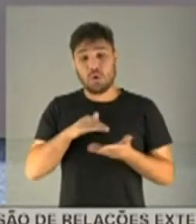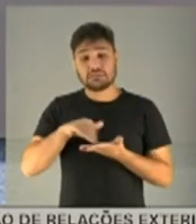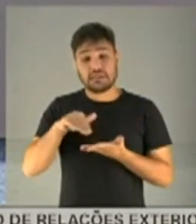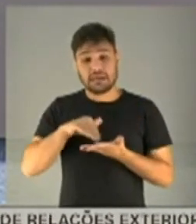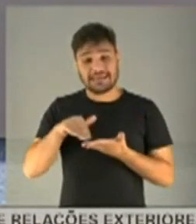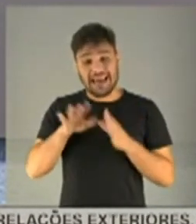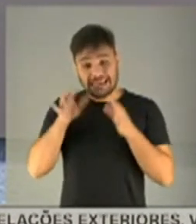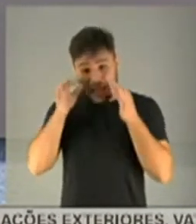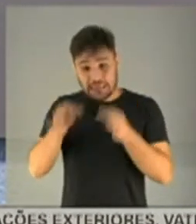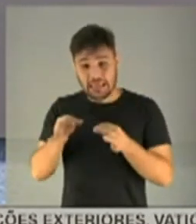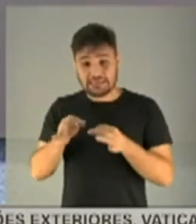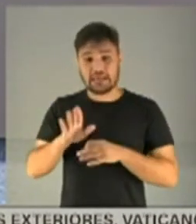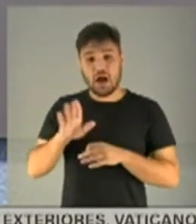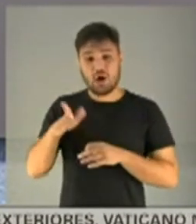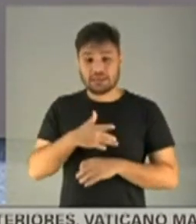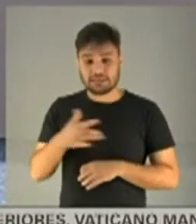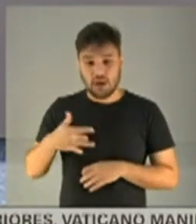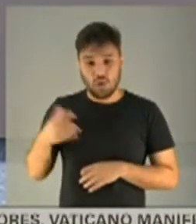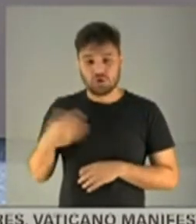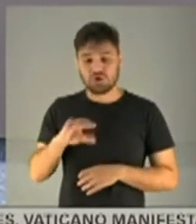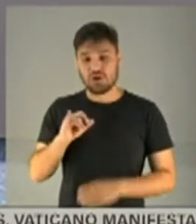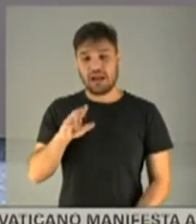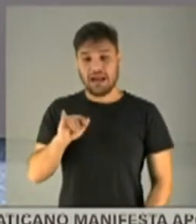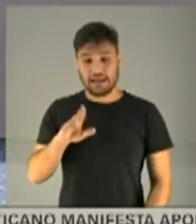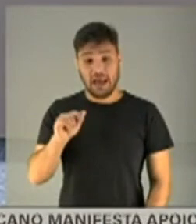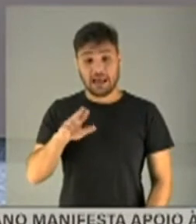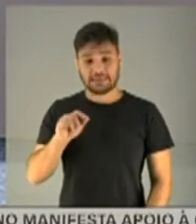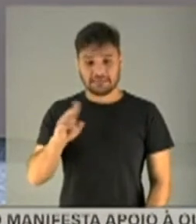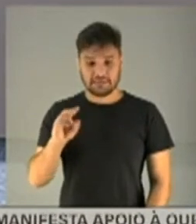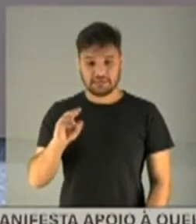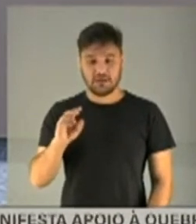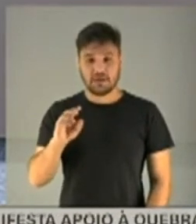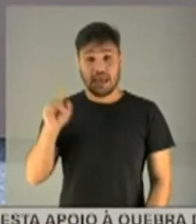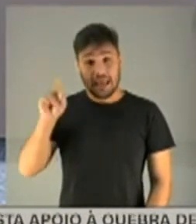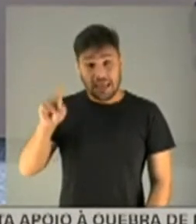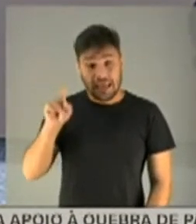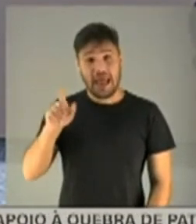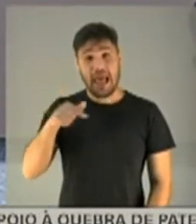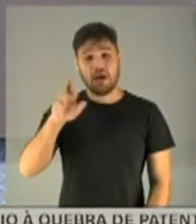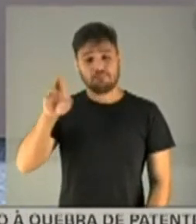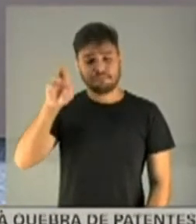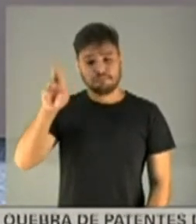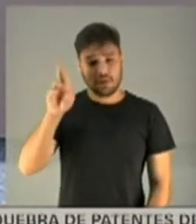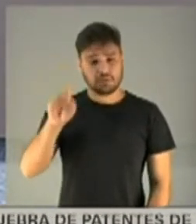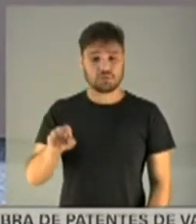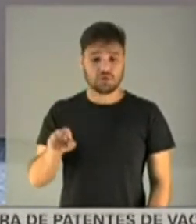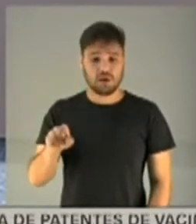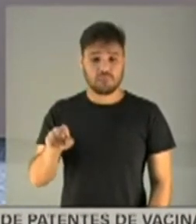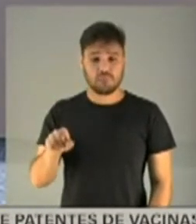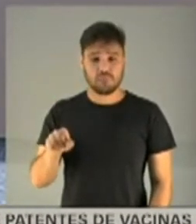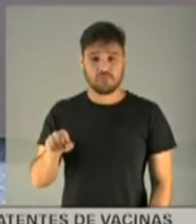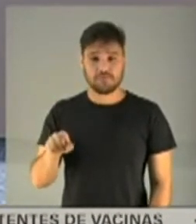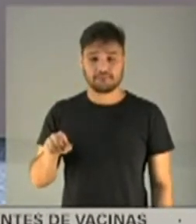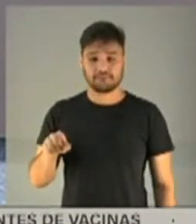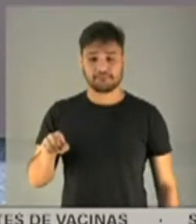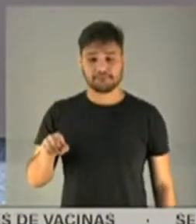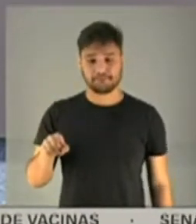de Atenção Primária à Saúde, Dr. Erno Harsheim, que foi o responsável pela